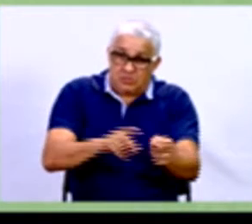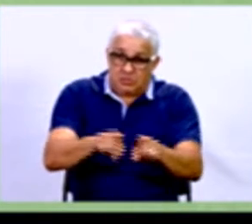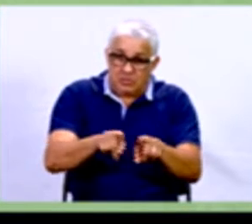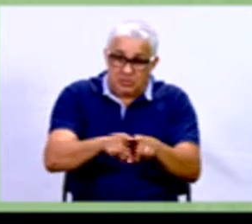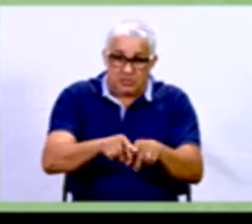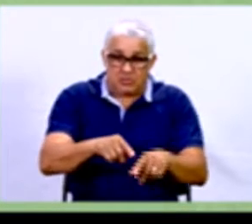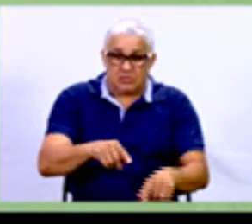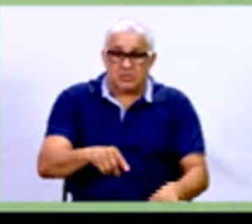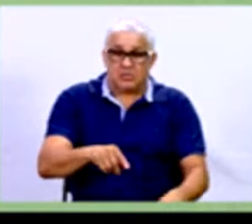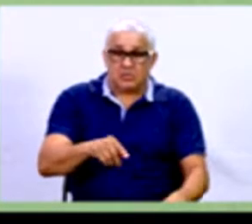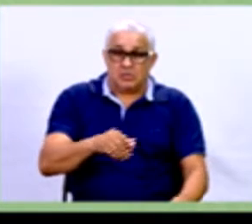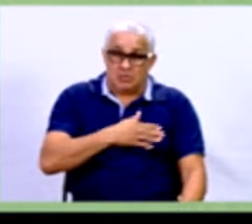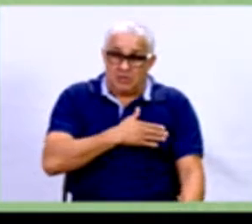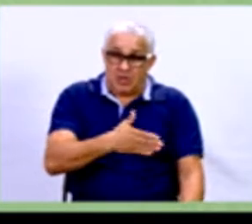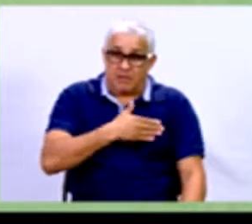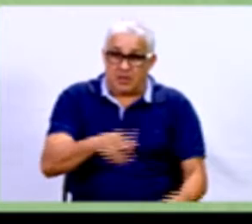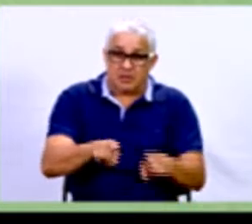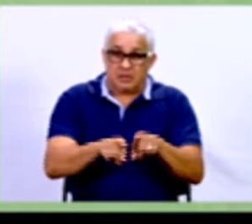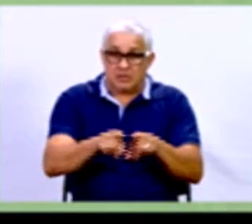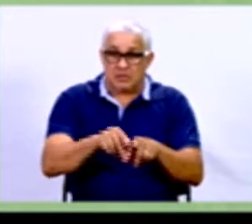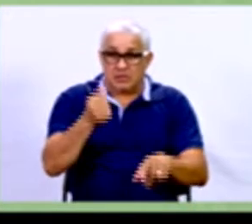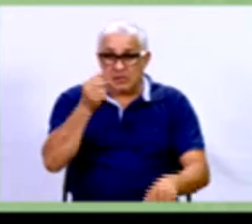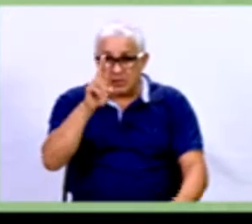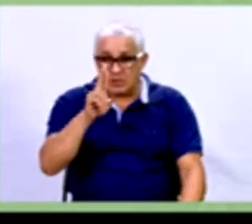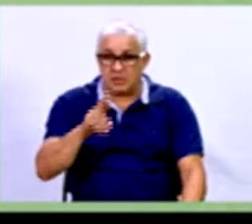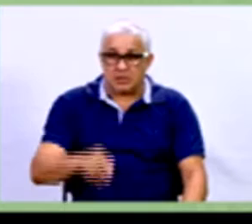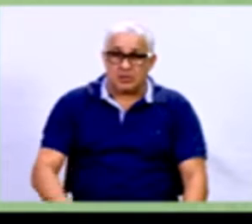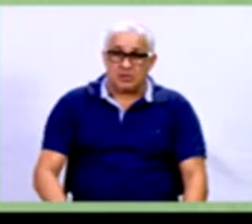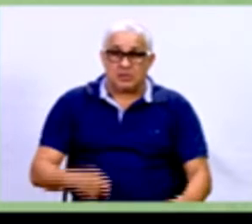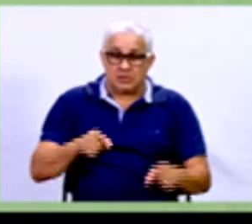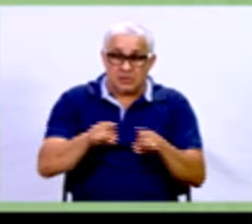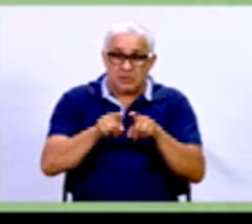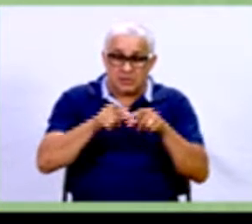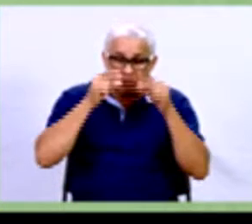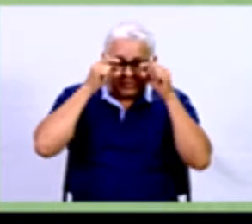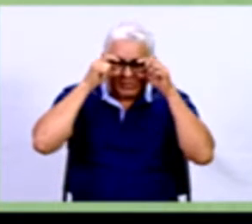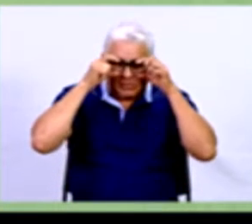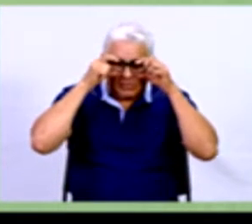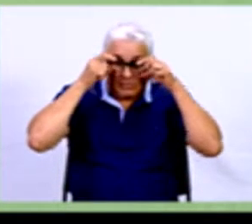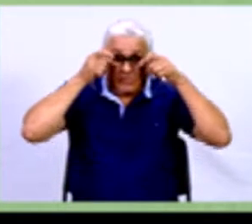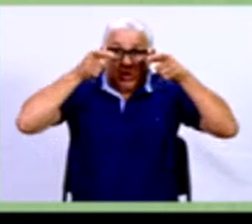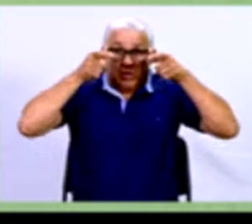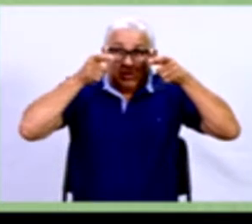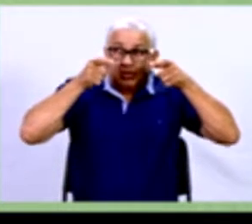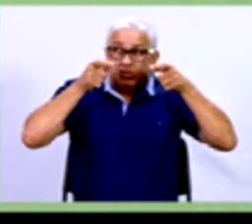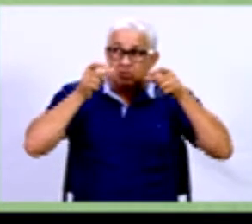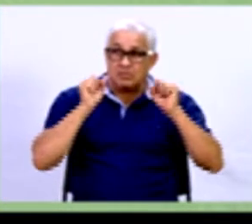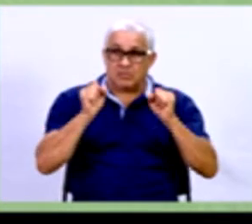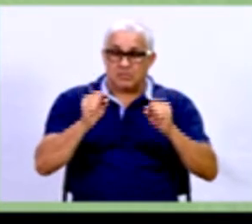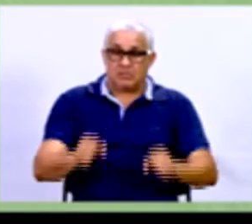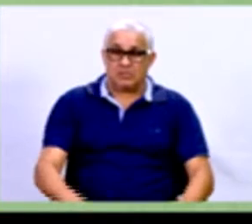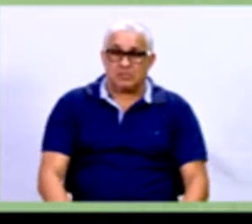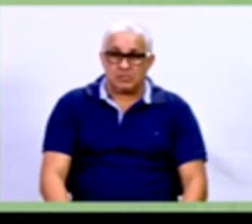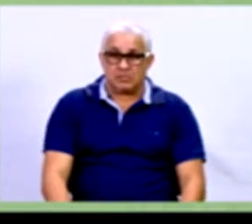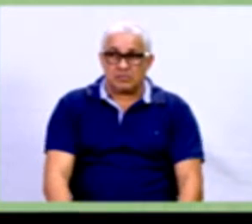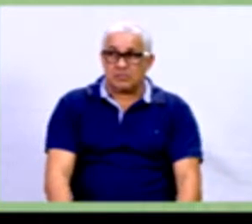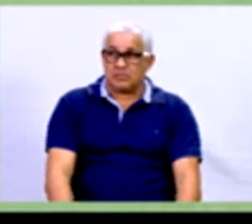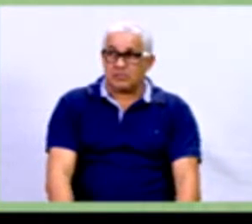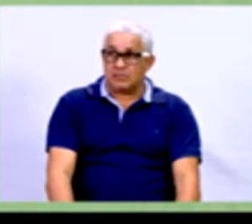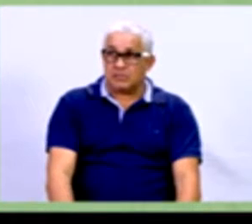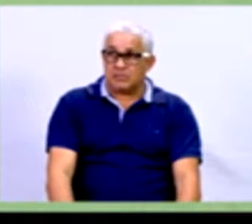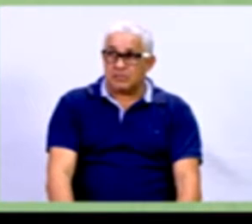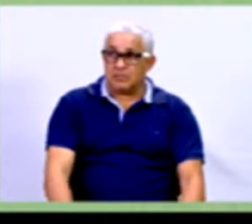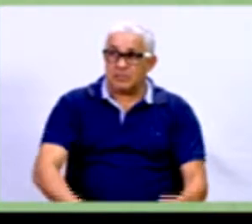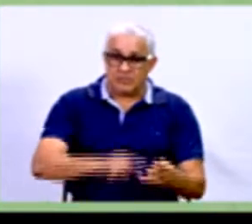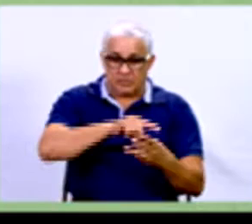dilatadas. São 3 características. Pode estar com uma característica dessas, 2 ou as 3.